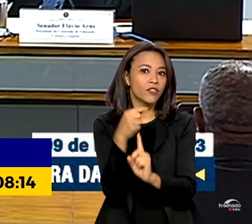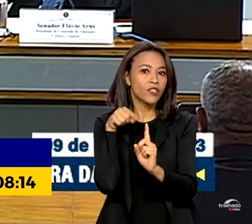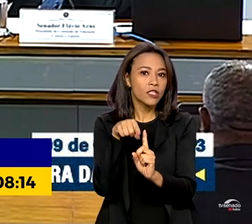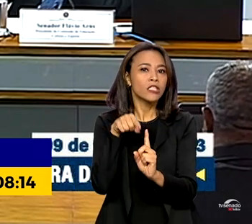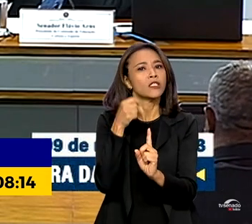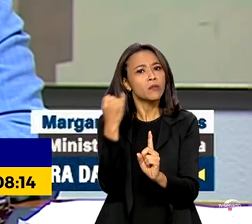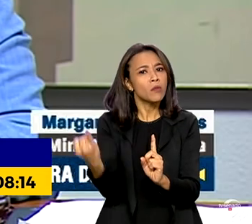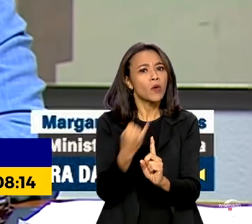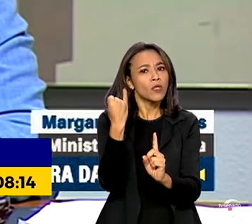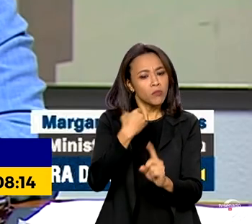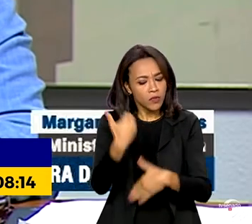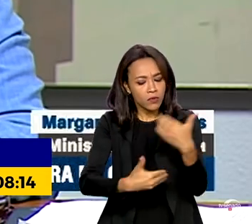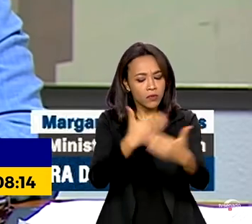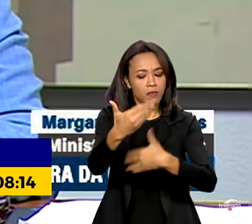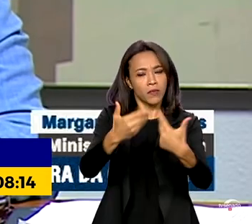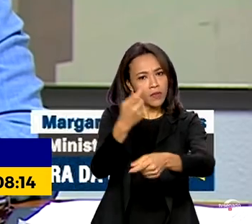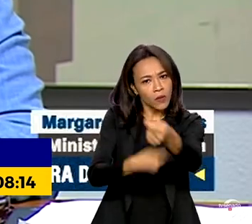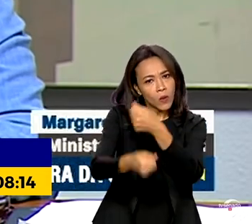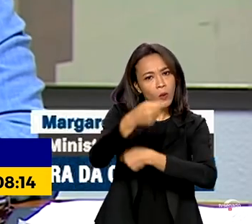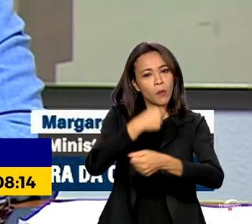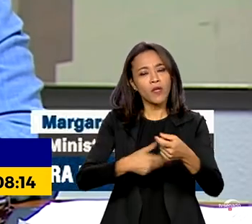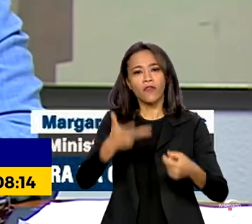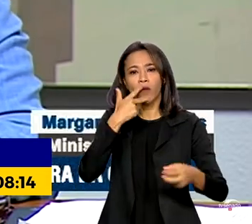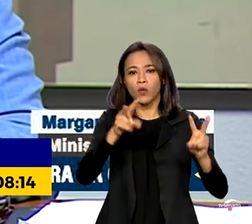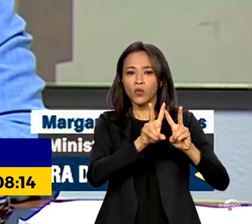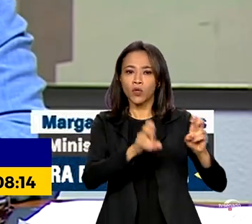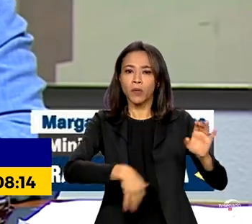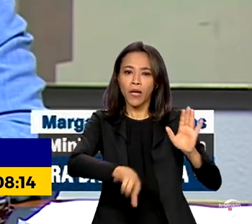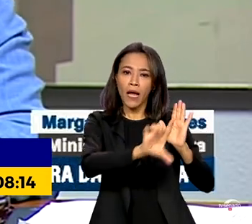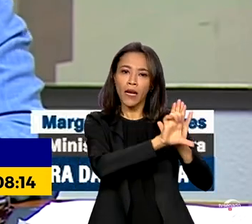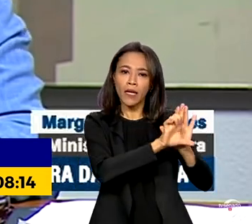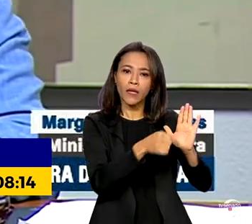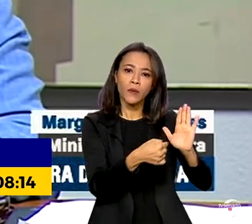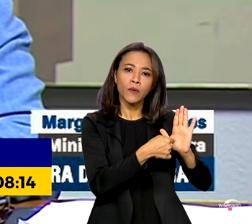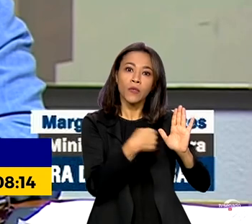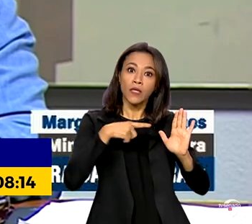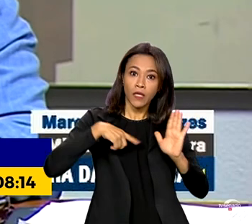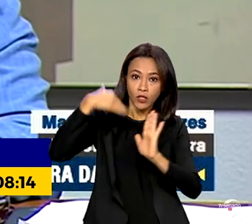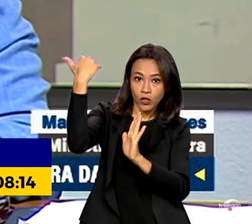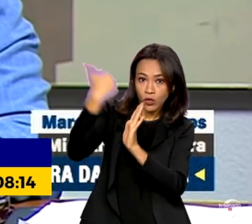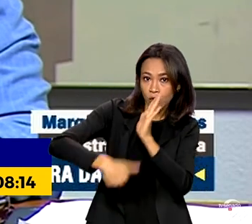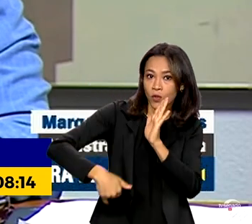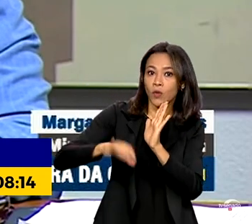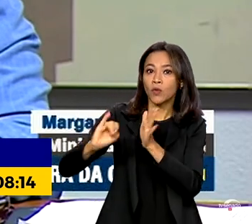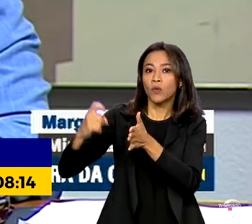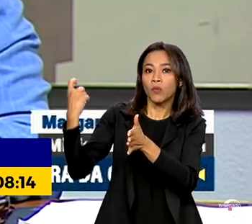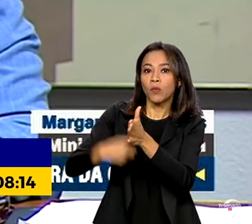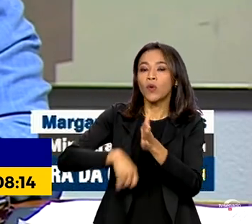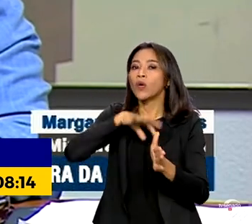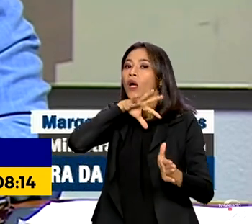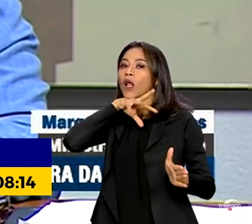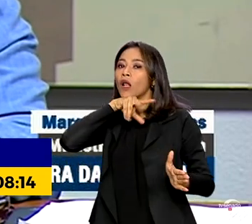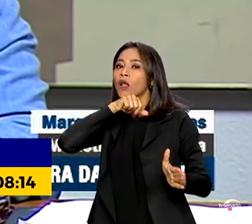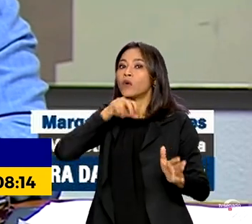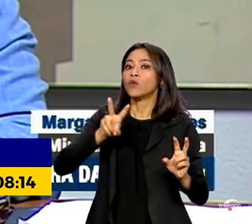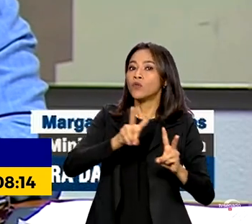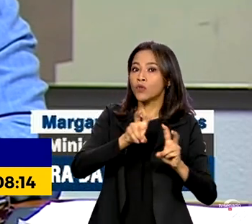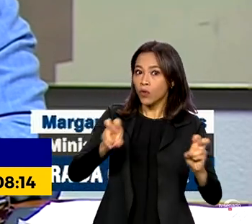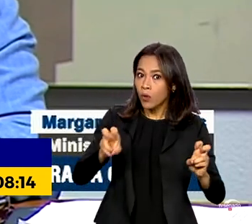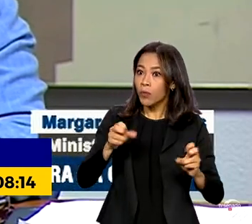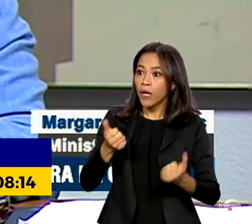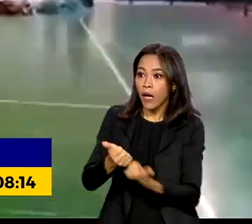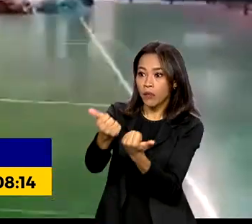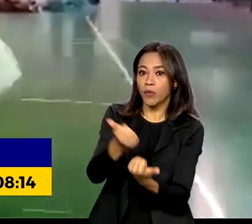desenvolvimento econômico e destacou a Lei Rouanet, que possibilita desconto no imposto de renda em troca do financiamento de